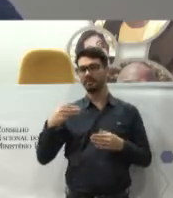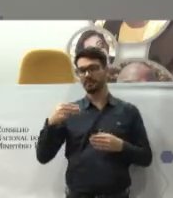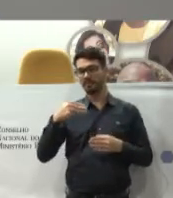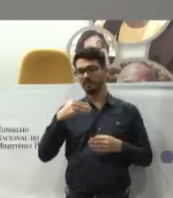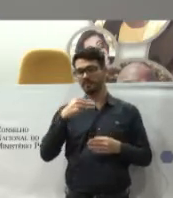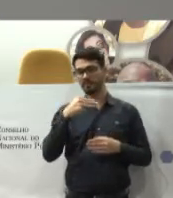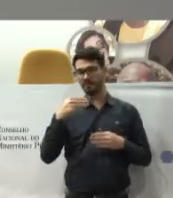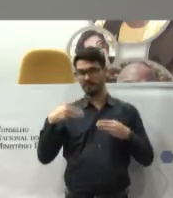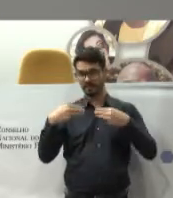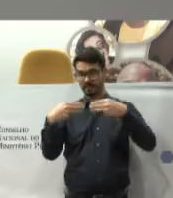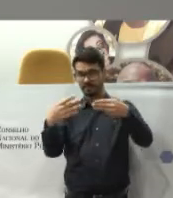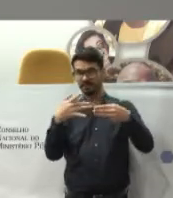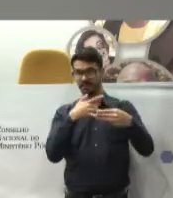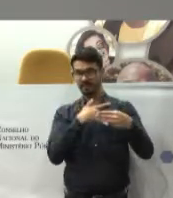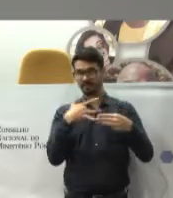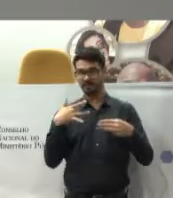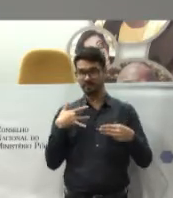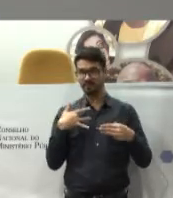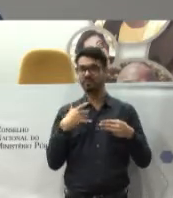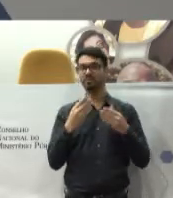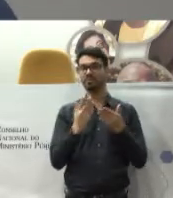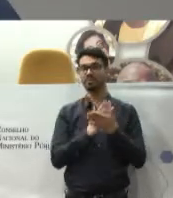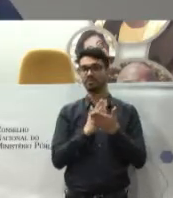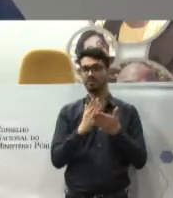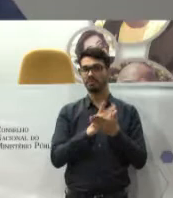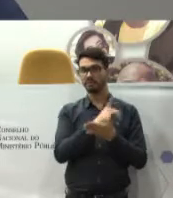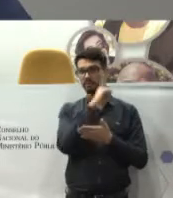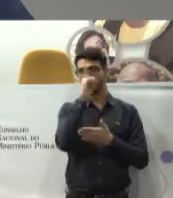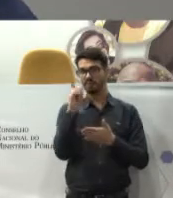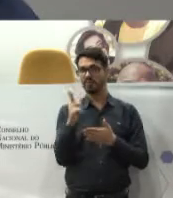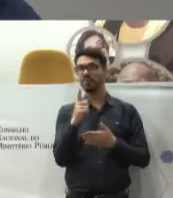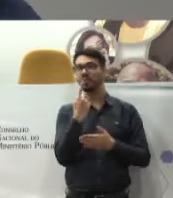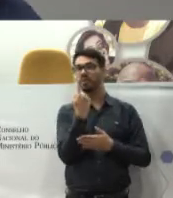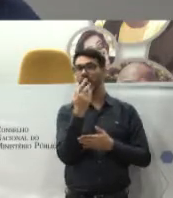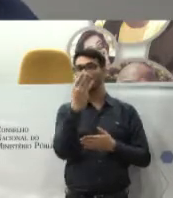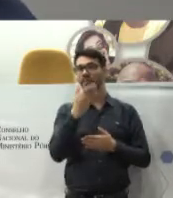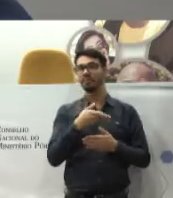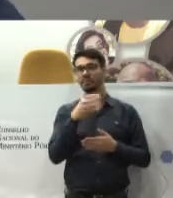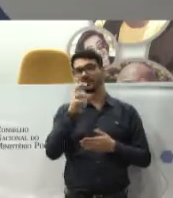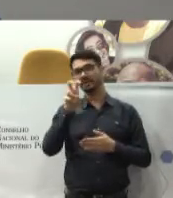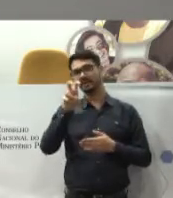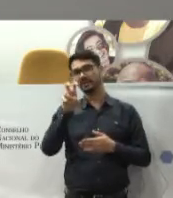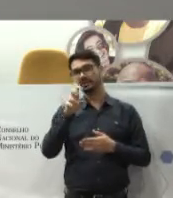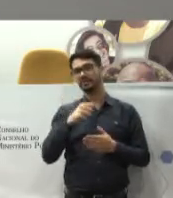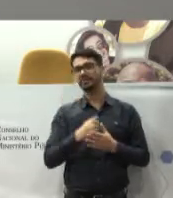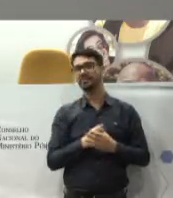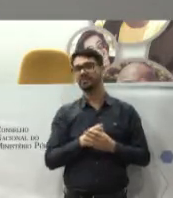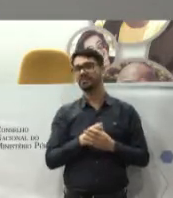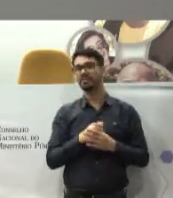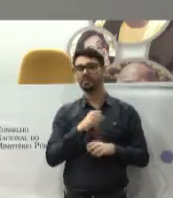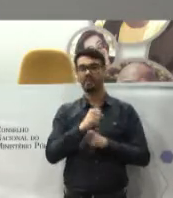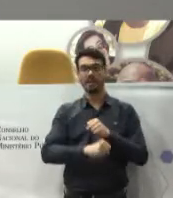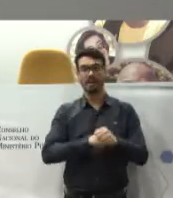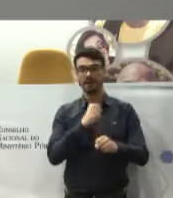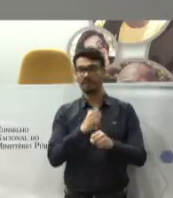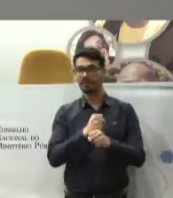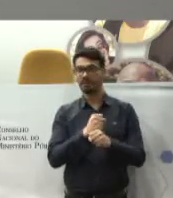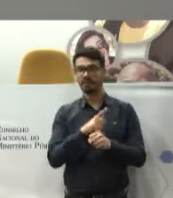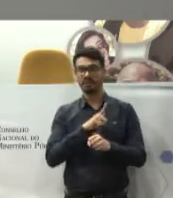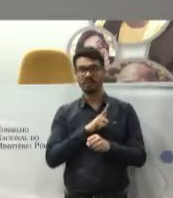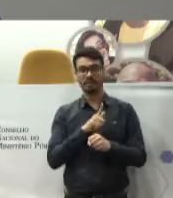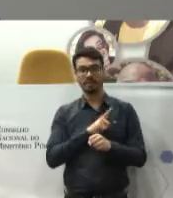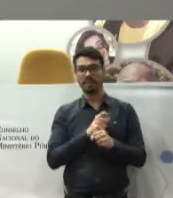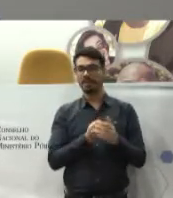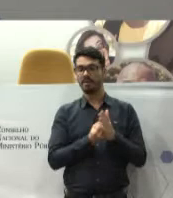passou a repassar para os estados isso aí com um custo de 1/5 desse valor original no mesmo ano. Então, tem